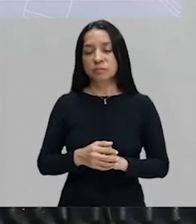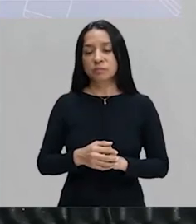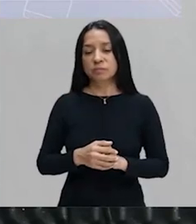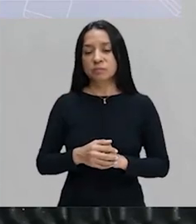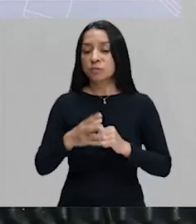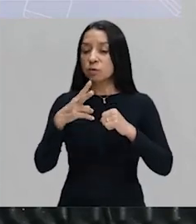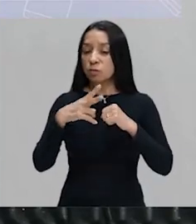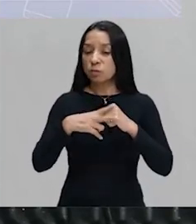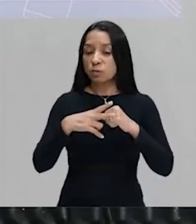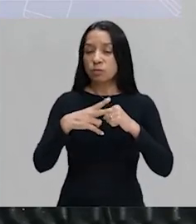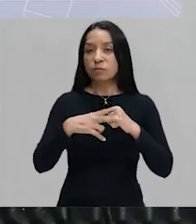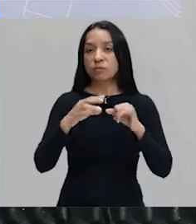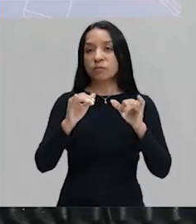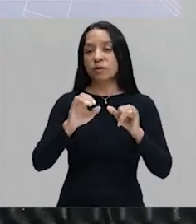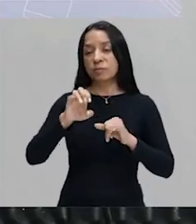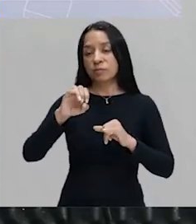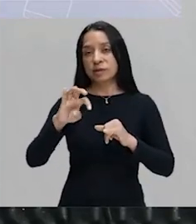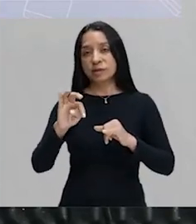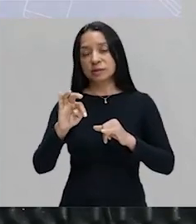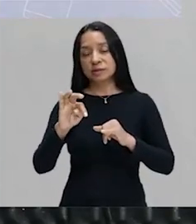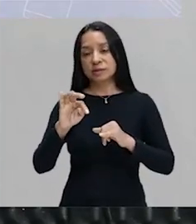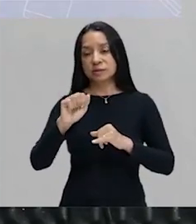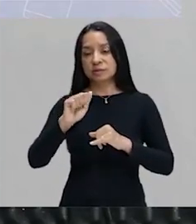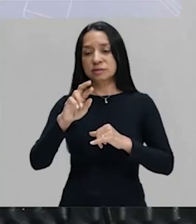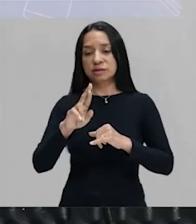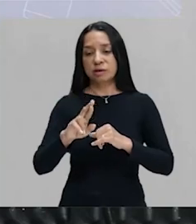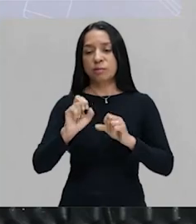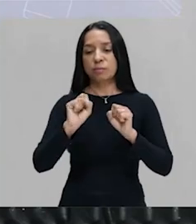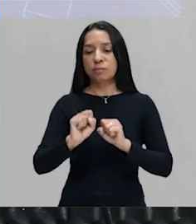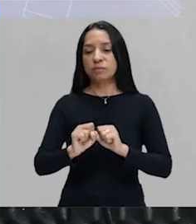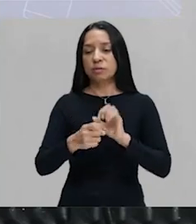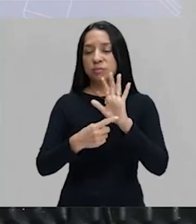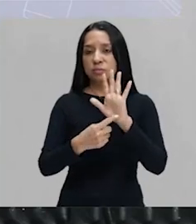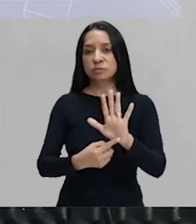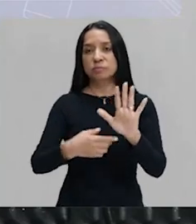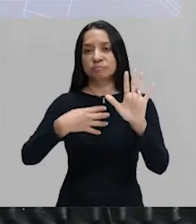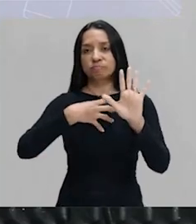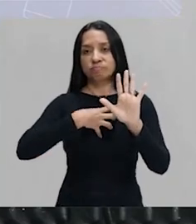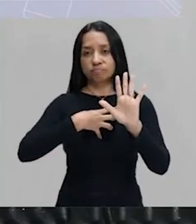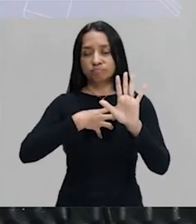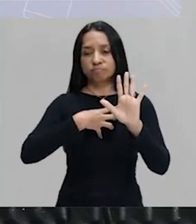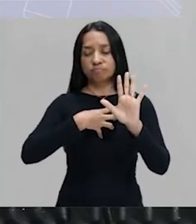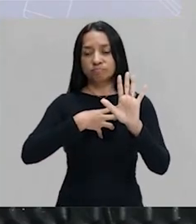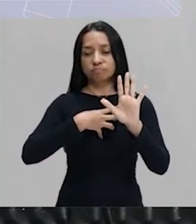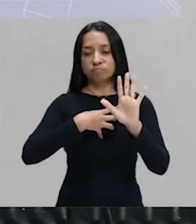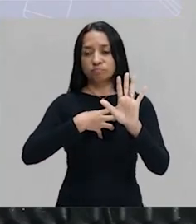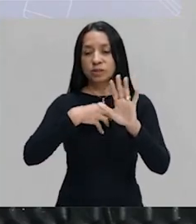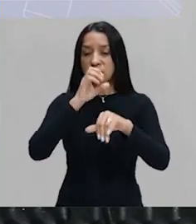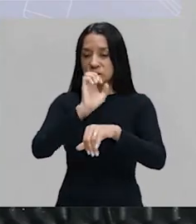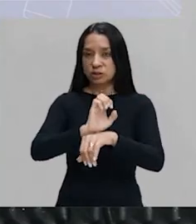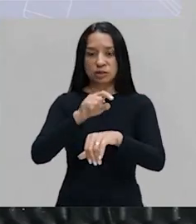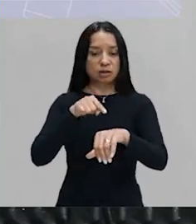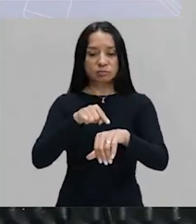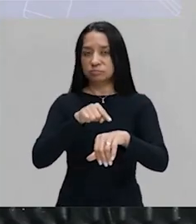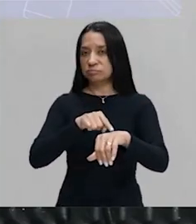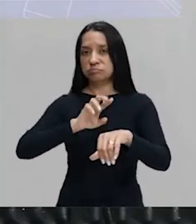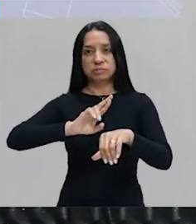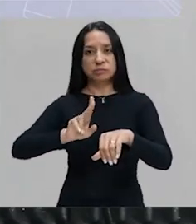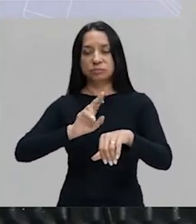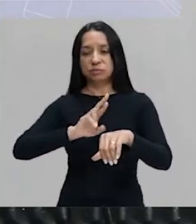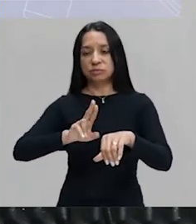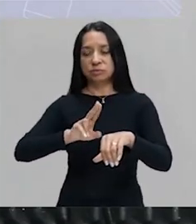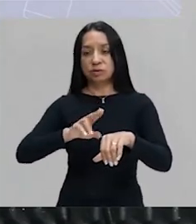com o verbo estar, nós podemos expressar estados. Ah, é o estado, federação? Não,